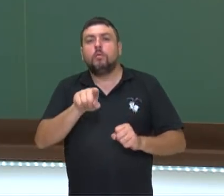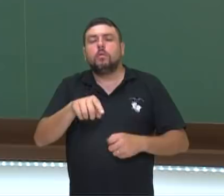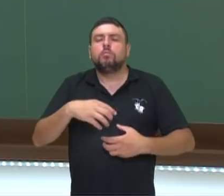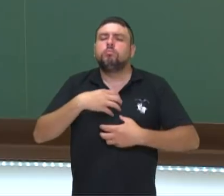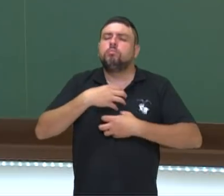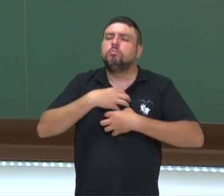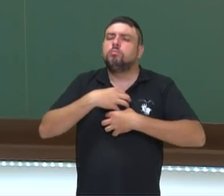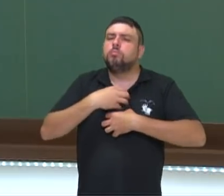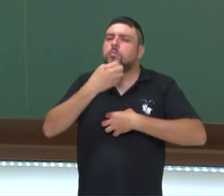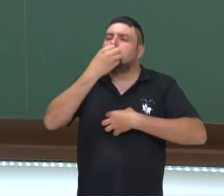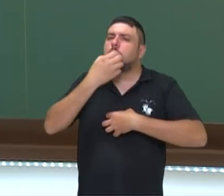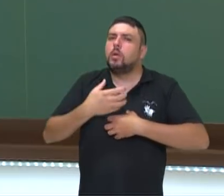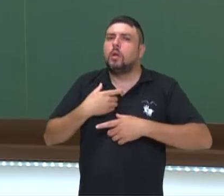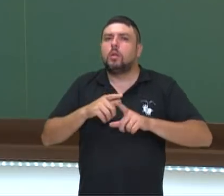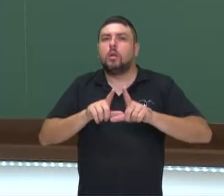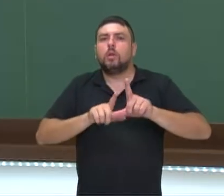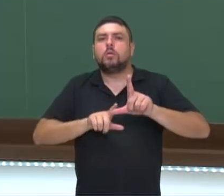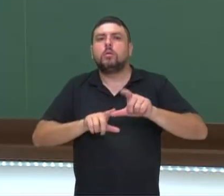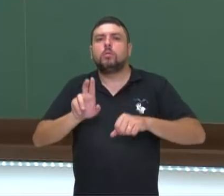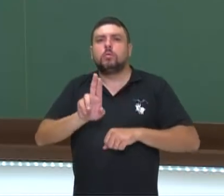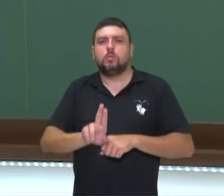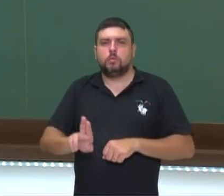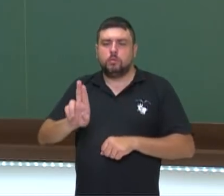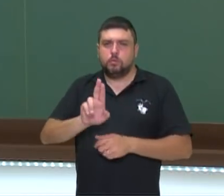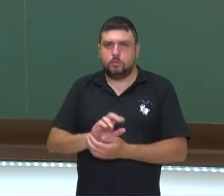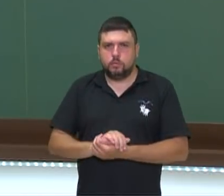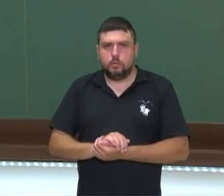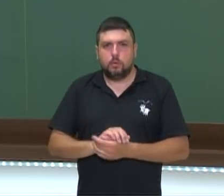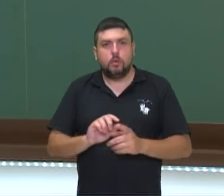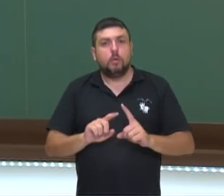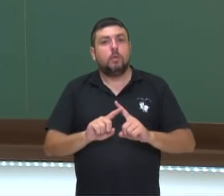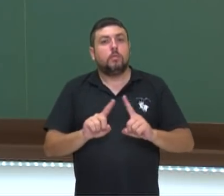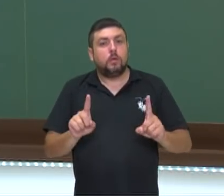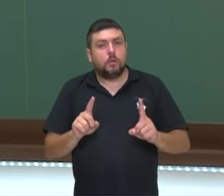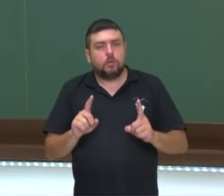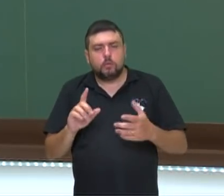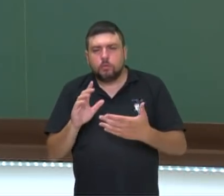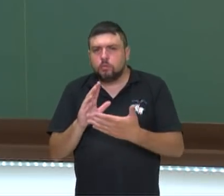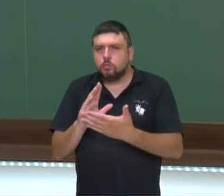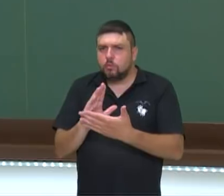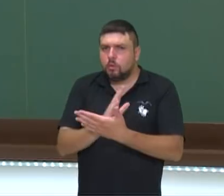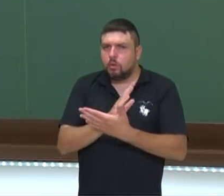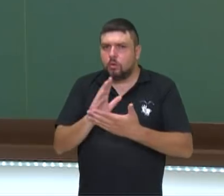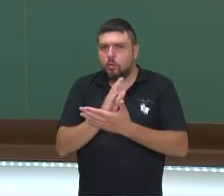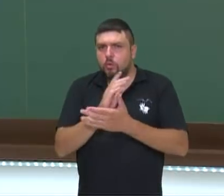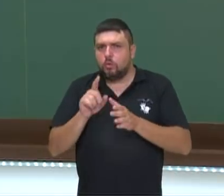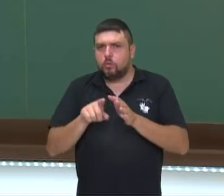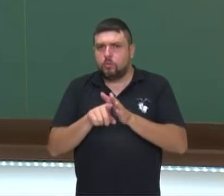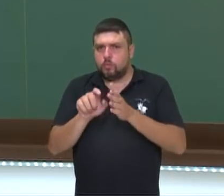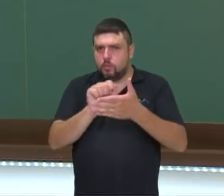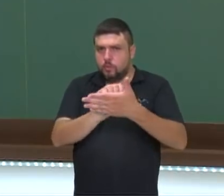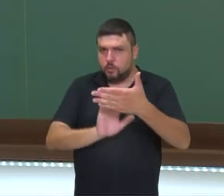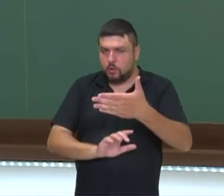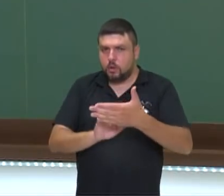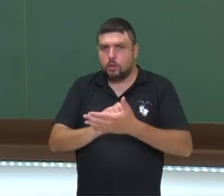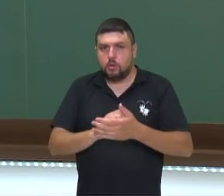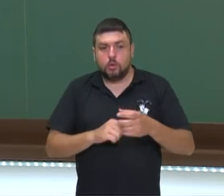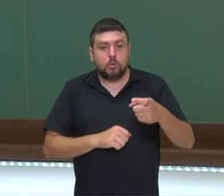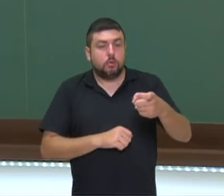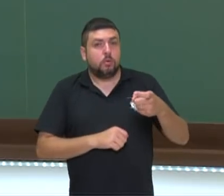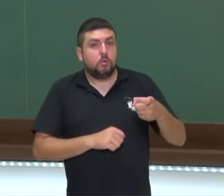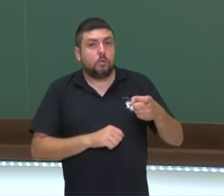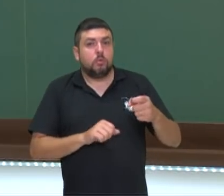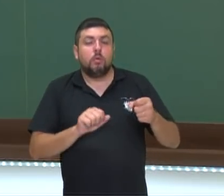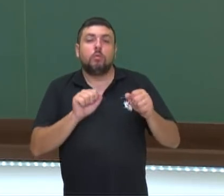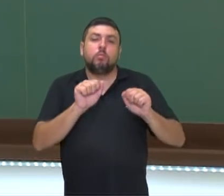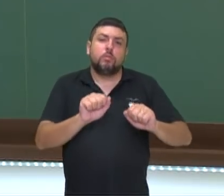confortável com a letra que você vai utilizar incógnita. Porém, em algumas questões que você vai ter, em vez do X, a pessoa pode